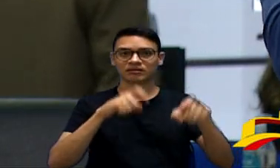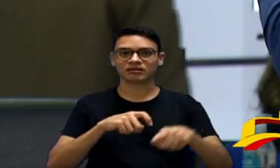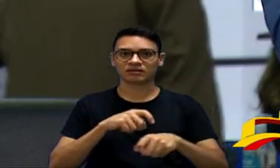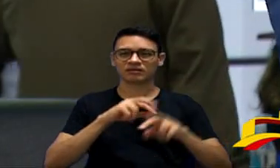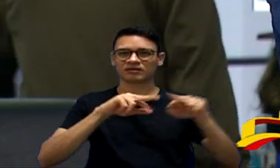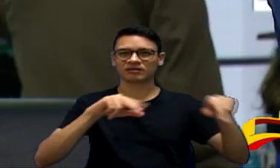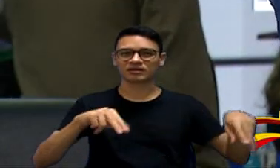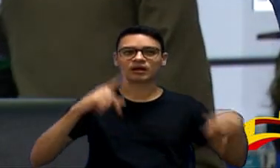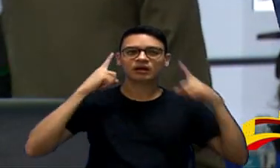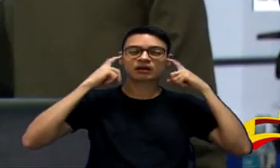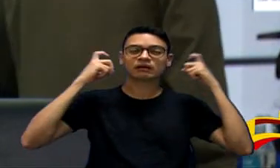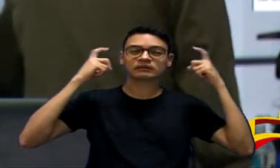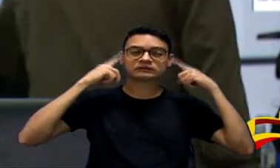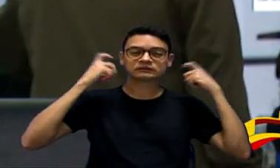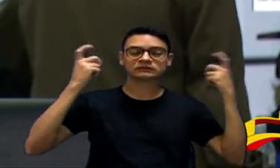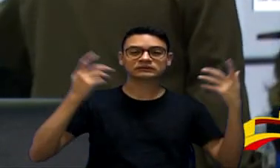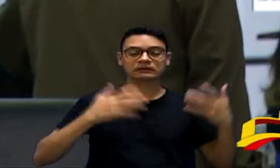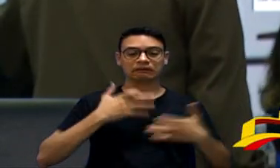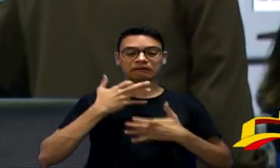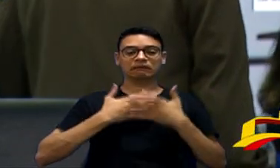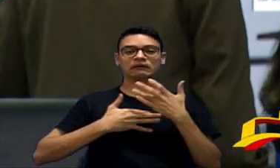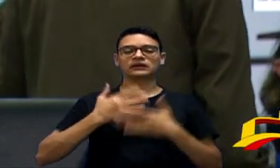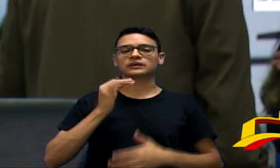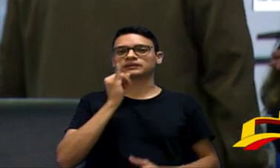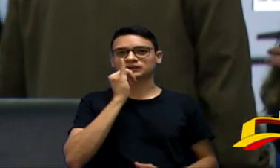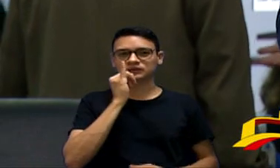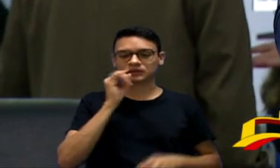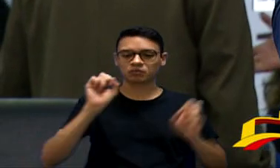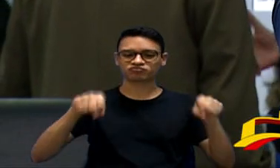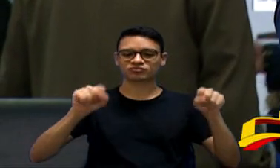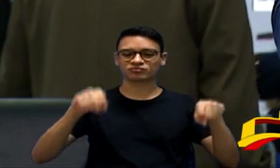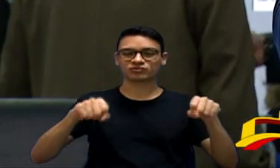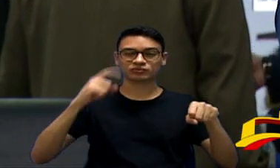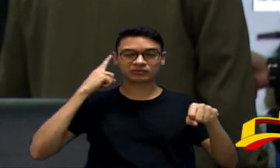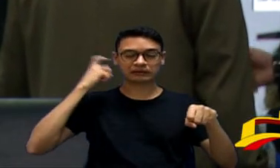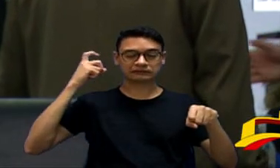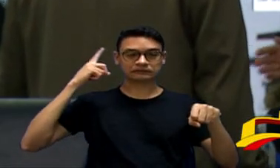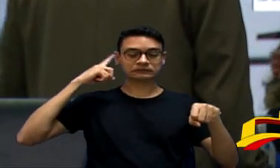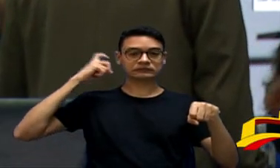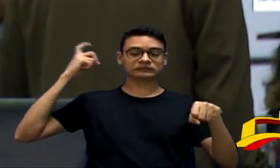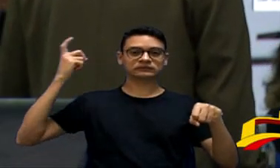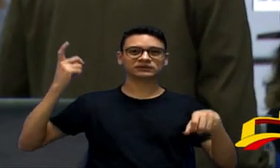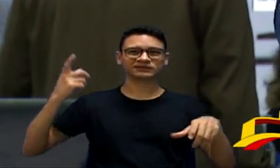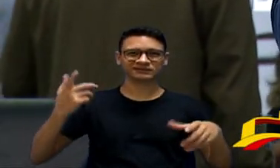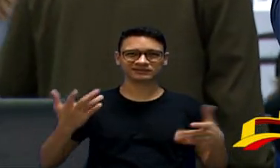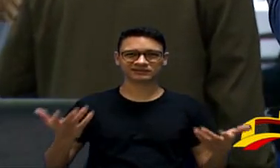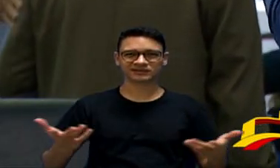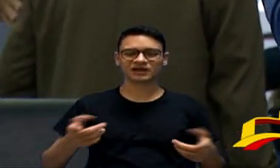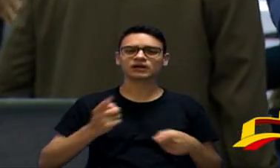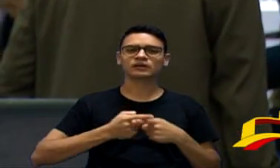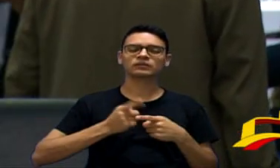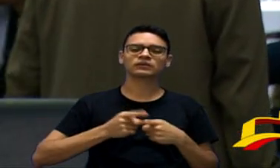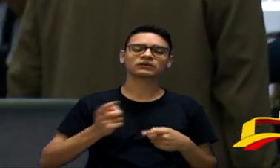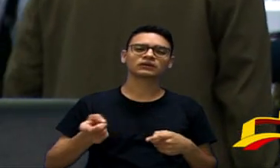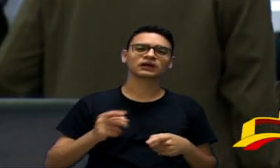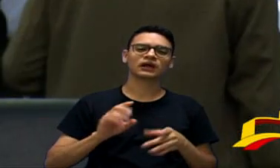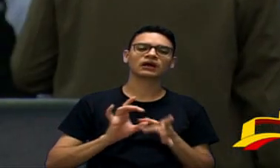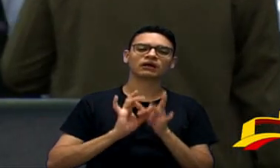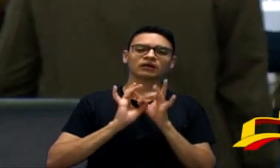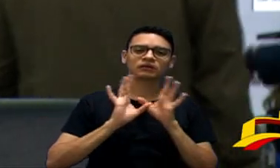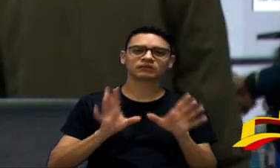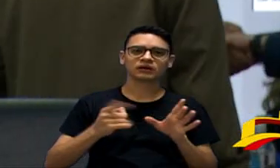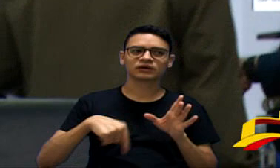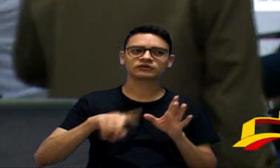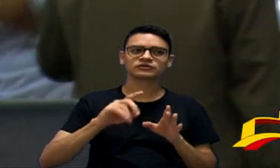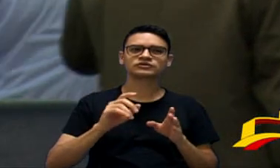quando é barulho, por exemplo, os caras que estralam as motos. Incomoda. Só que eles falaram para mim, Vitão, por que não deixa uma autorização para a gente